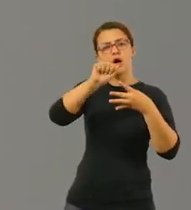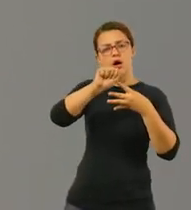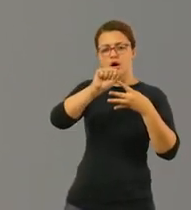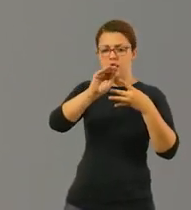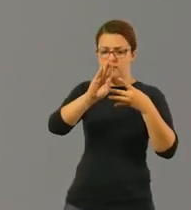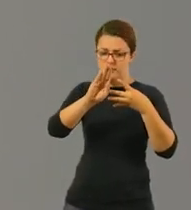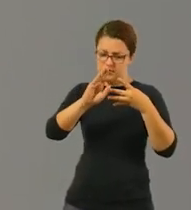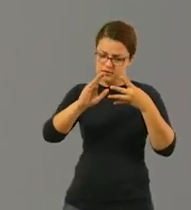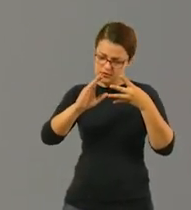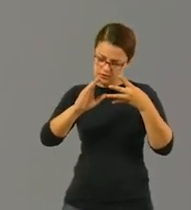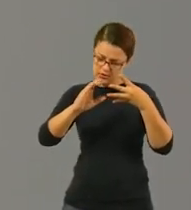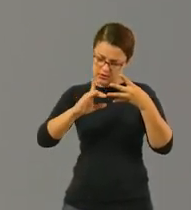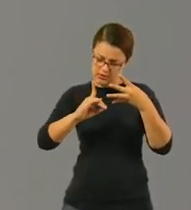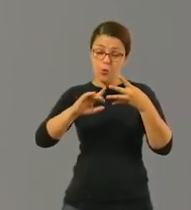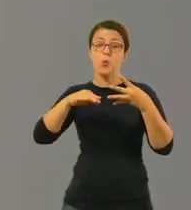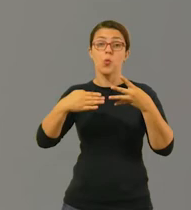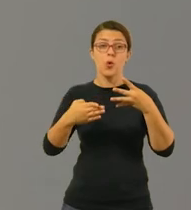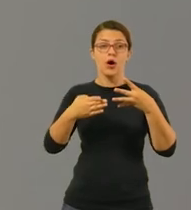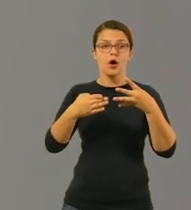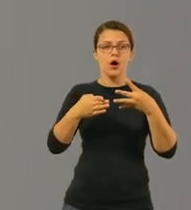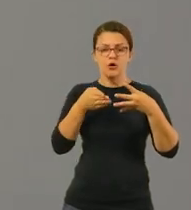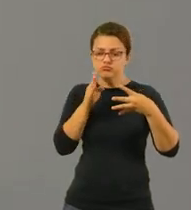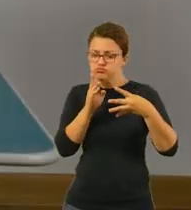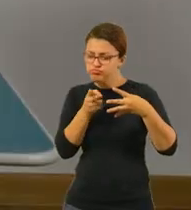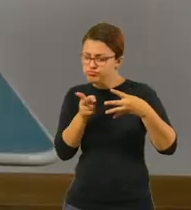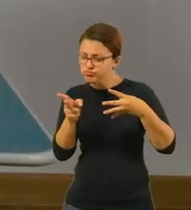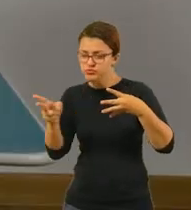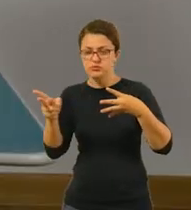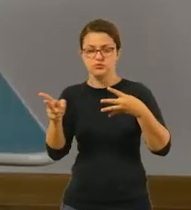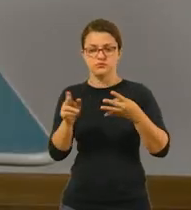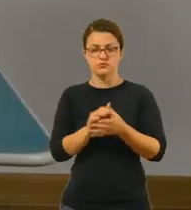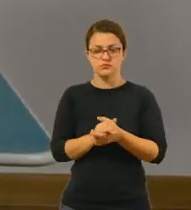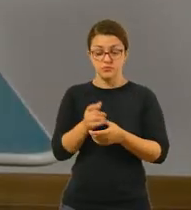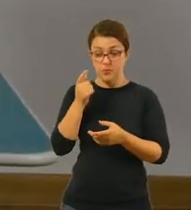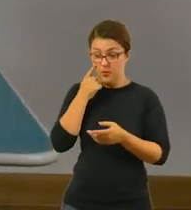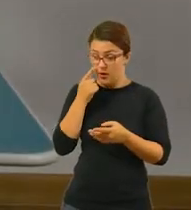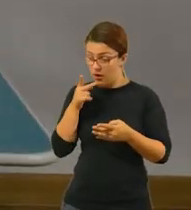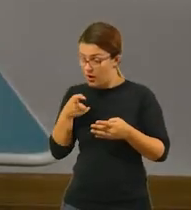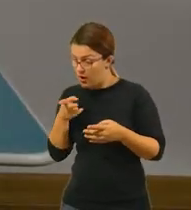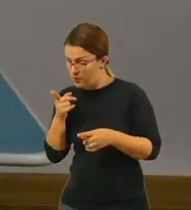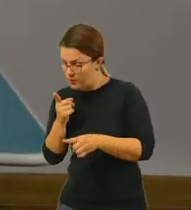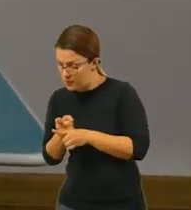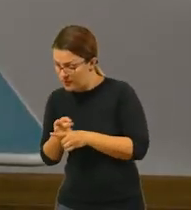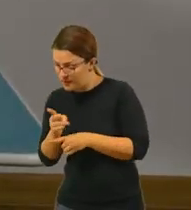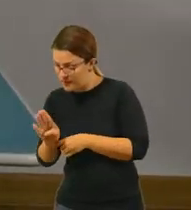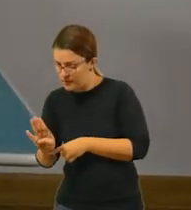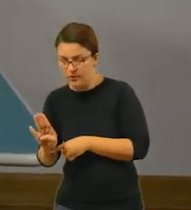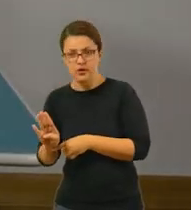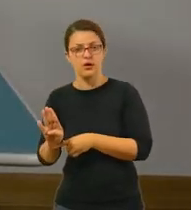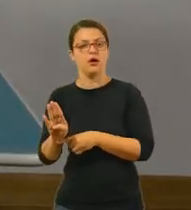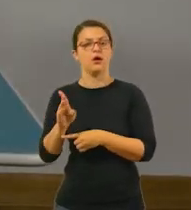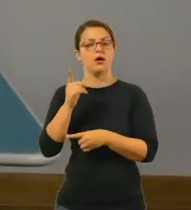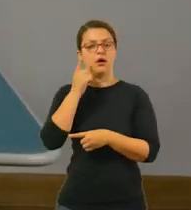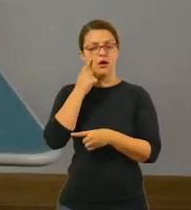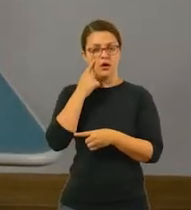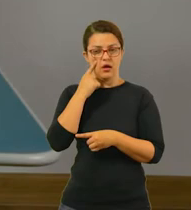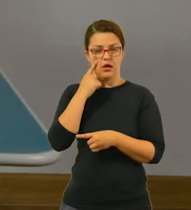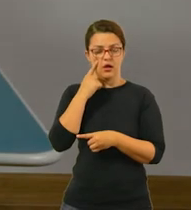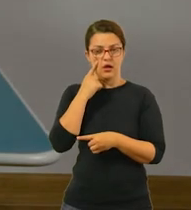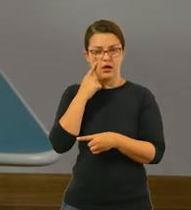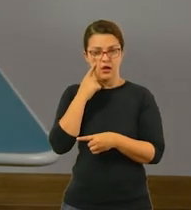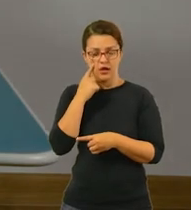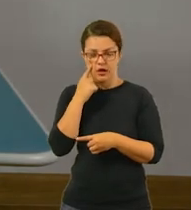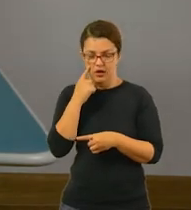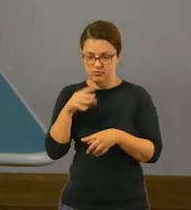C e D. Aí a gente descobriu, né, que é a opção D aqui. Então ela vai colocar aqui do lado e você pode